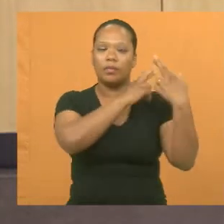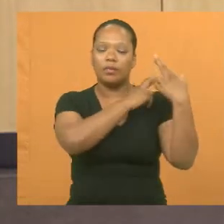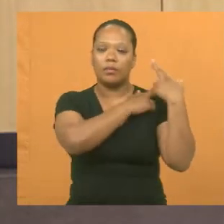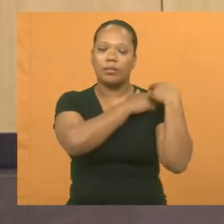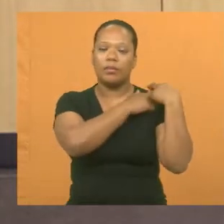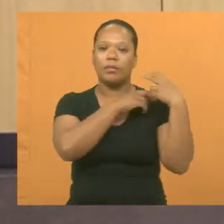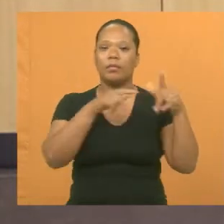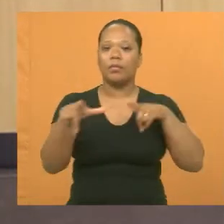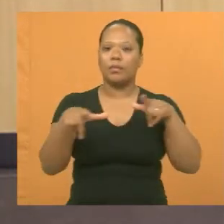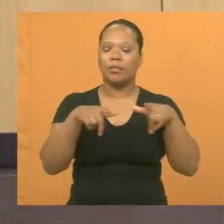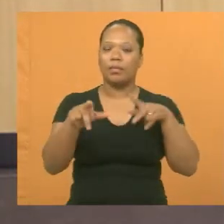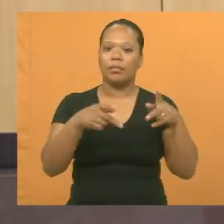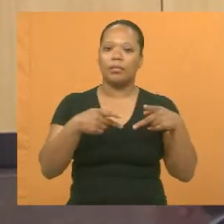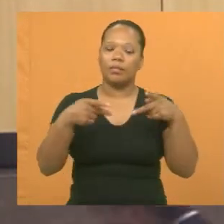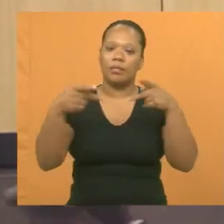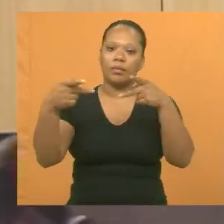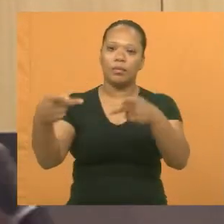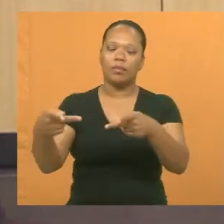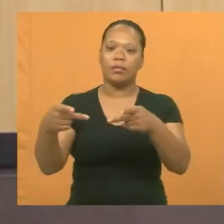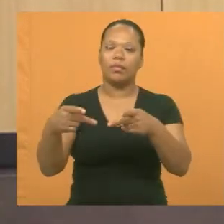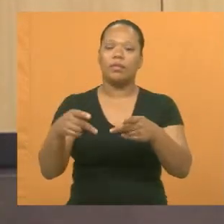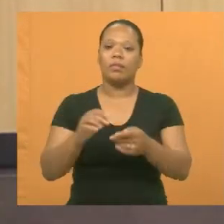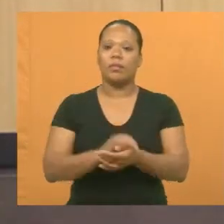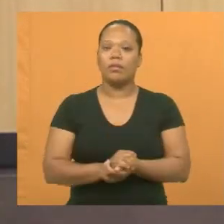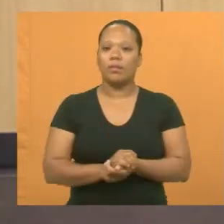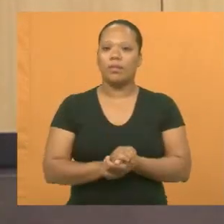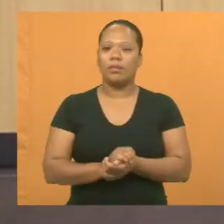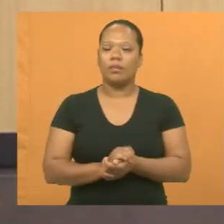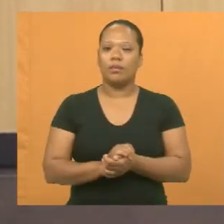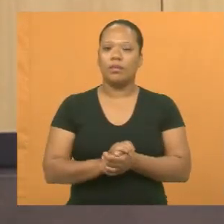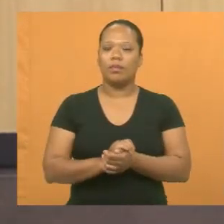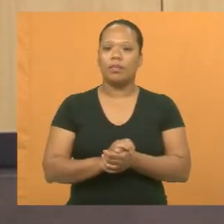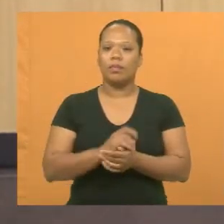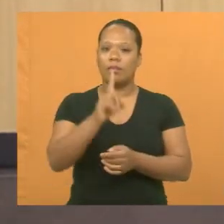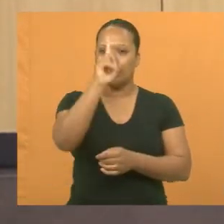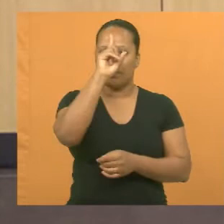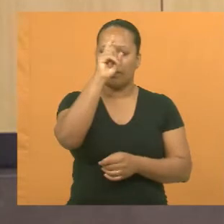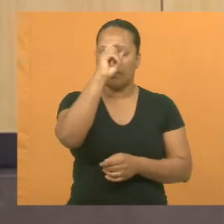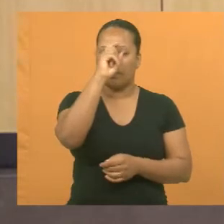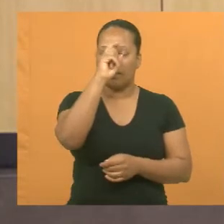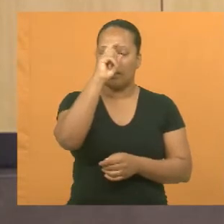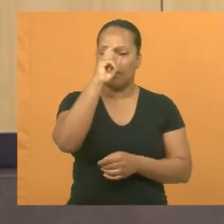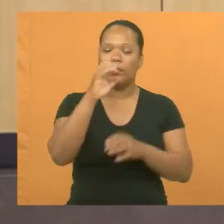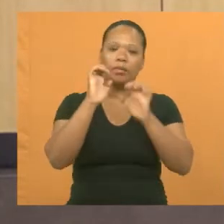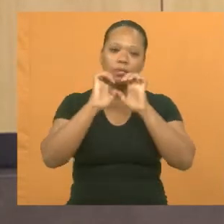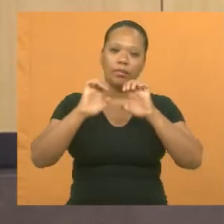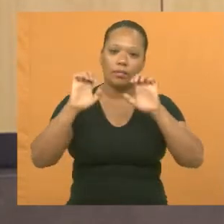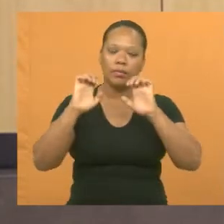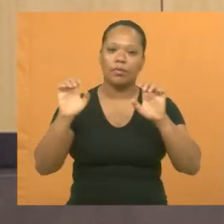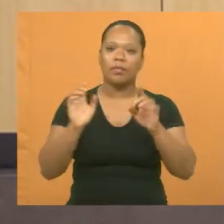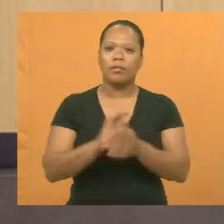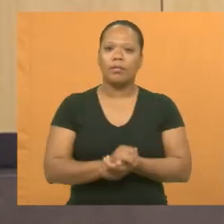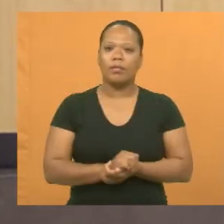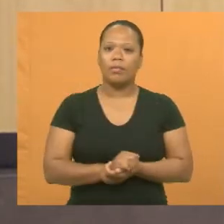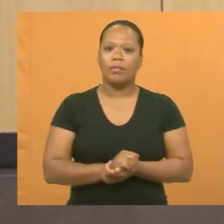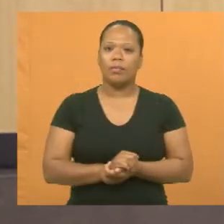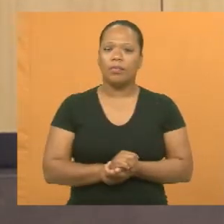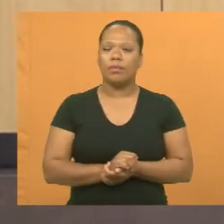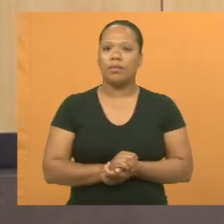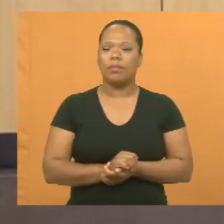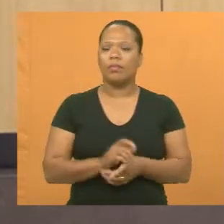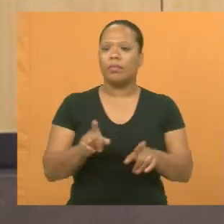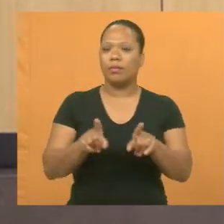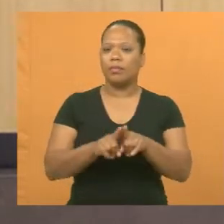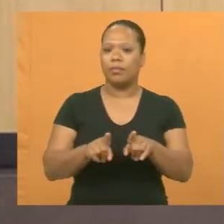Autoria, todos os vereadores. Moção número 463, congratula, em nome dos integrantes da Câmara da Melhor